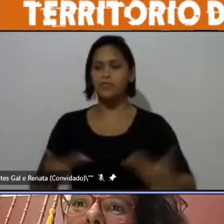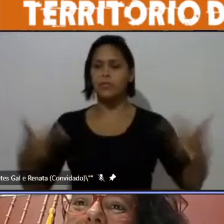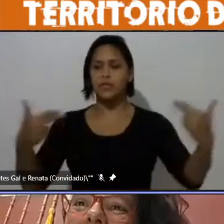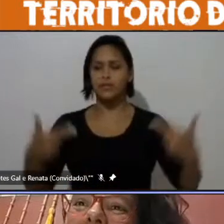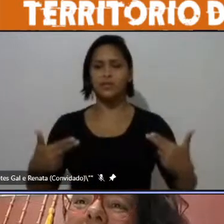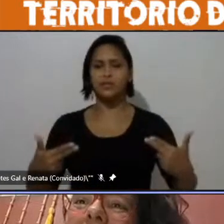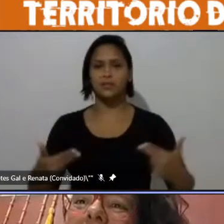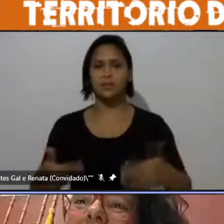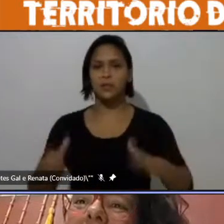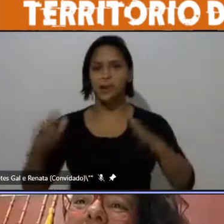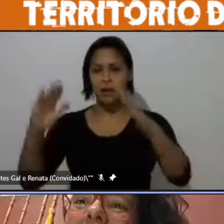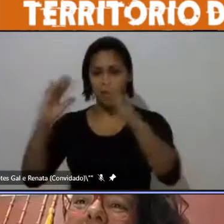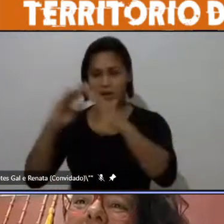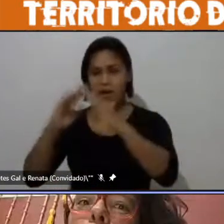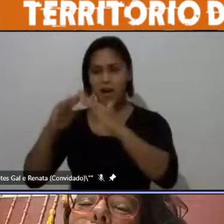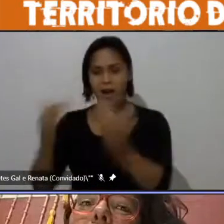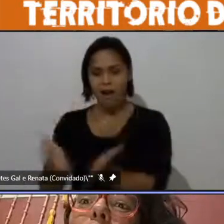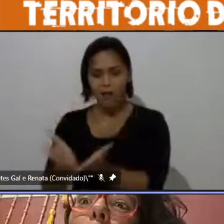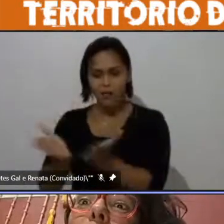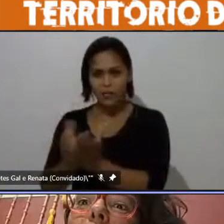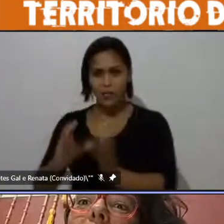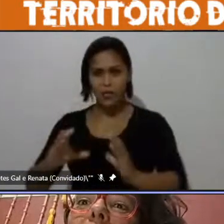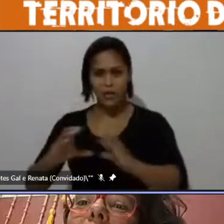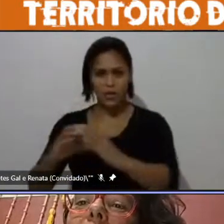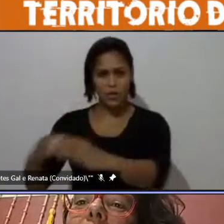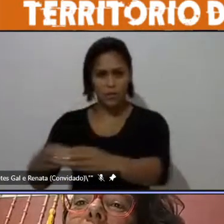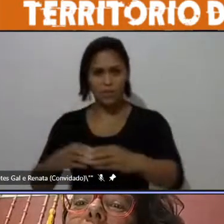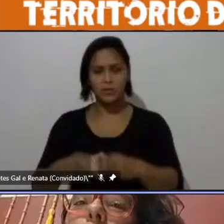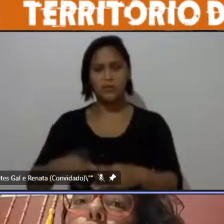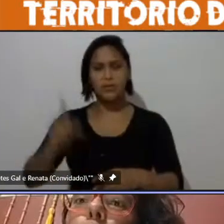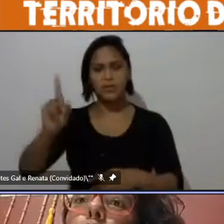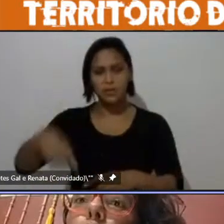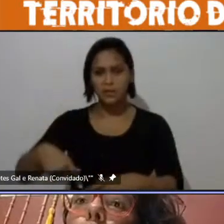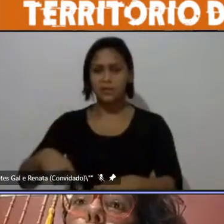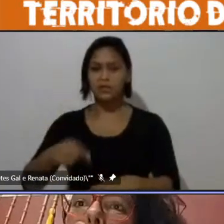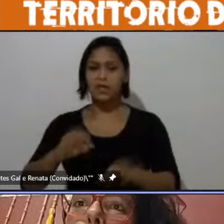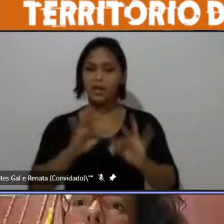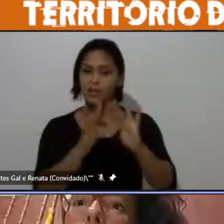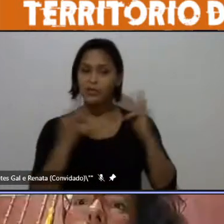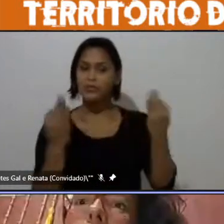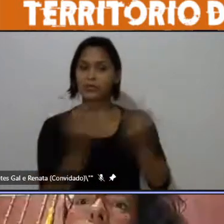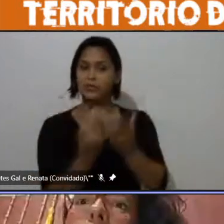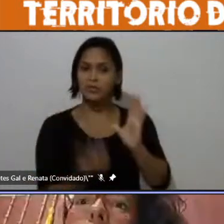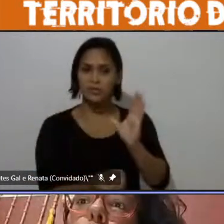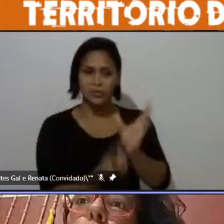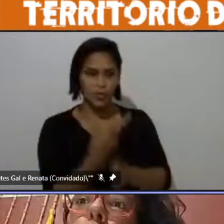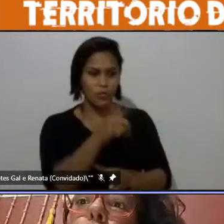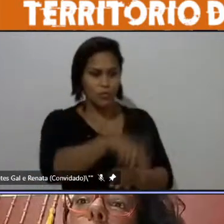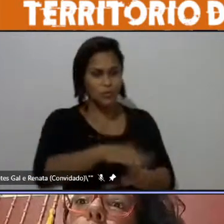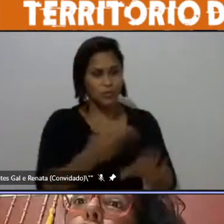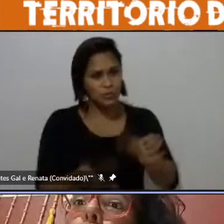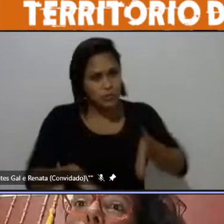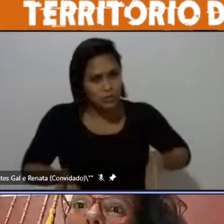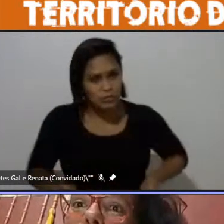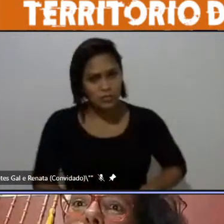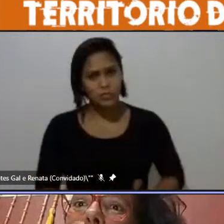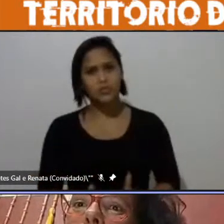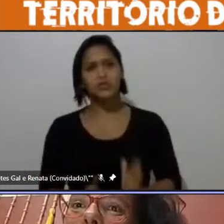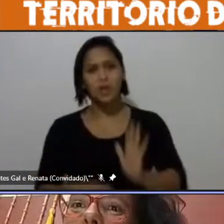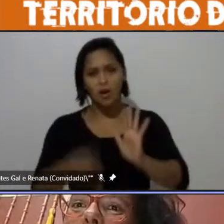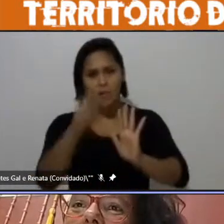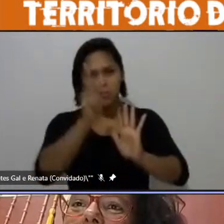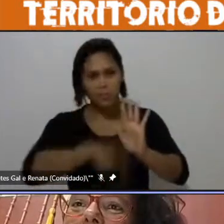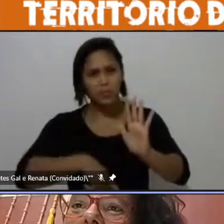na favela, né, as famílias que são fruto, né, de um processo